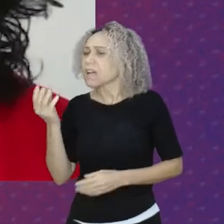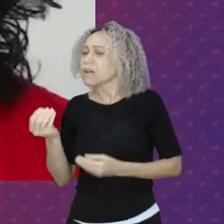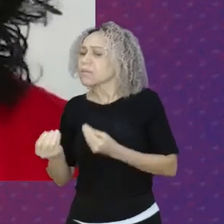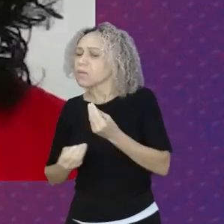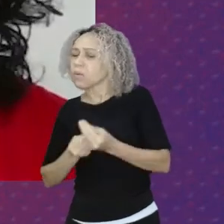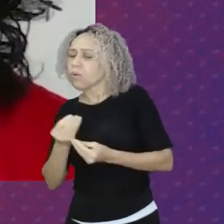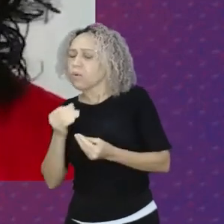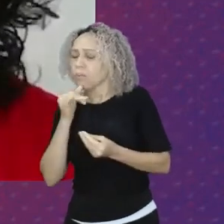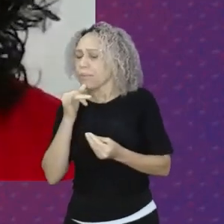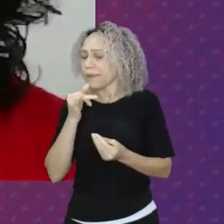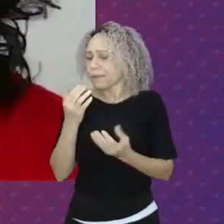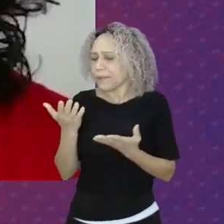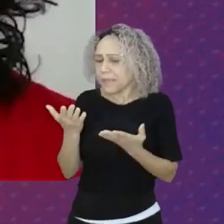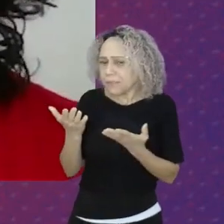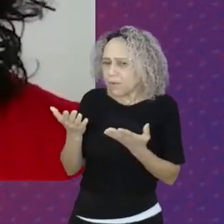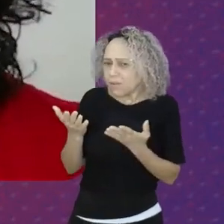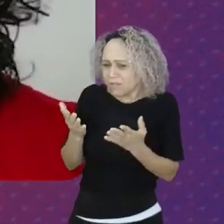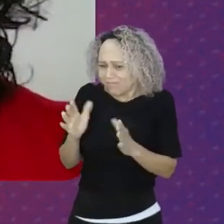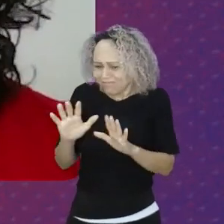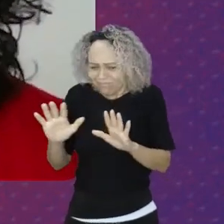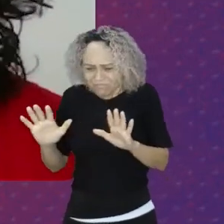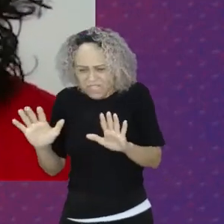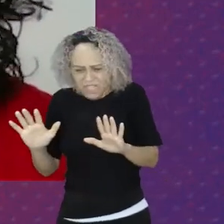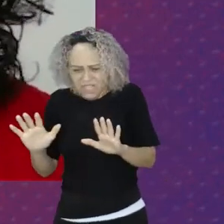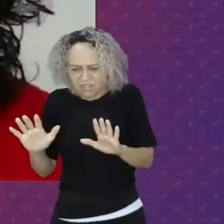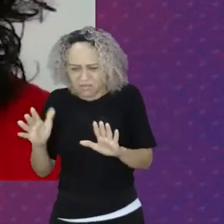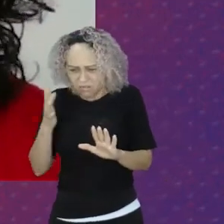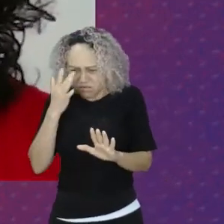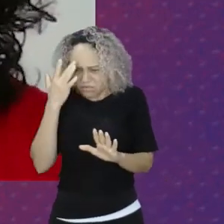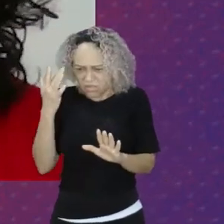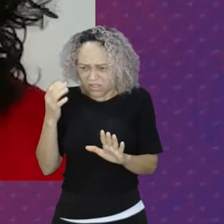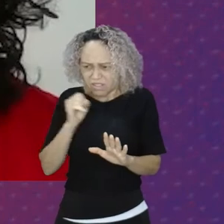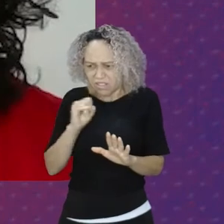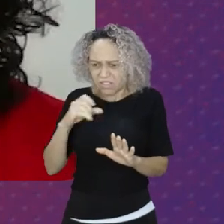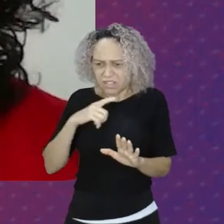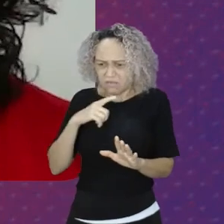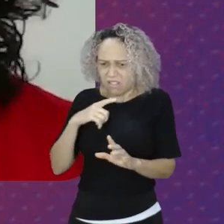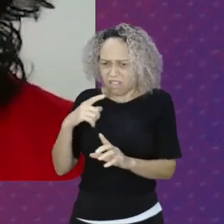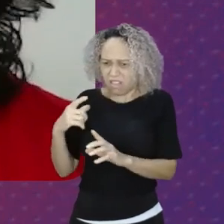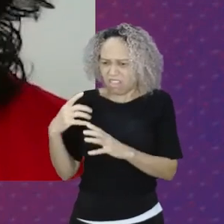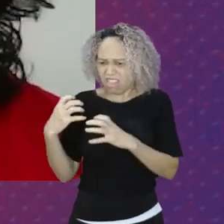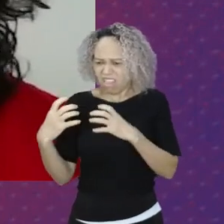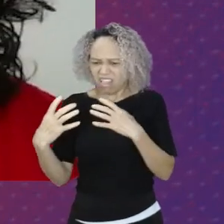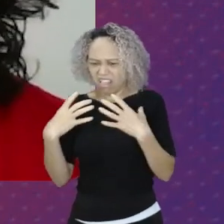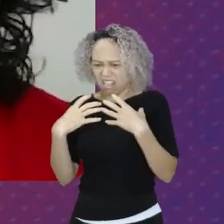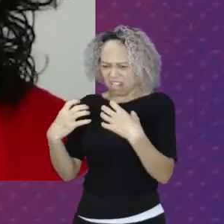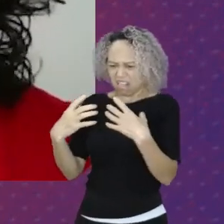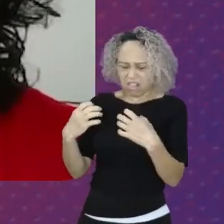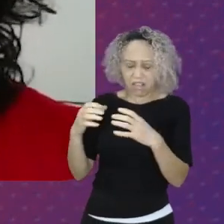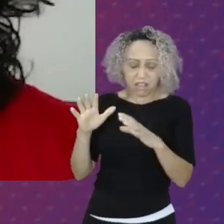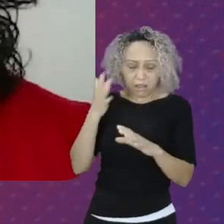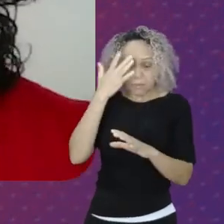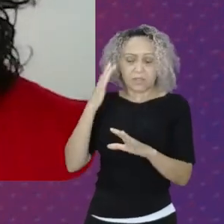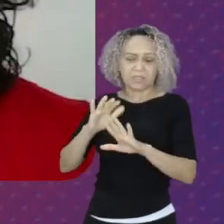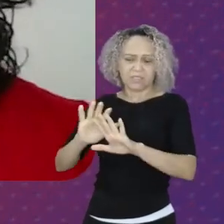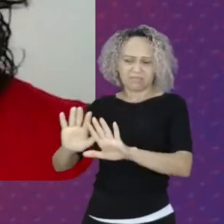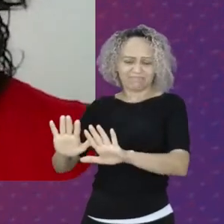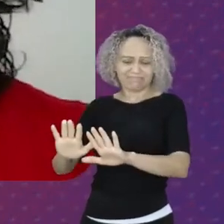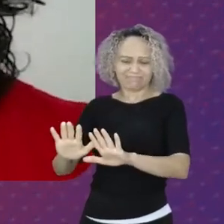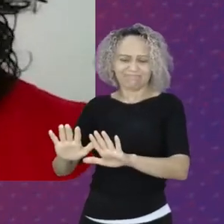enquanto que a criança ou adolescente ainda sem compreender muito bem a situação que aconteceu com